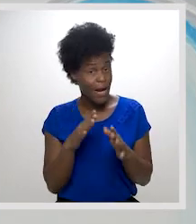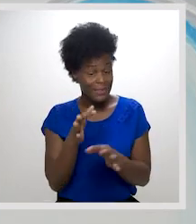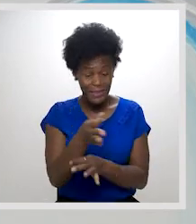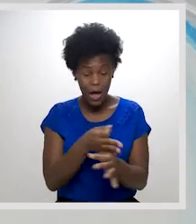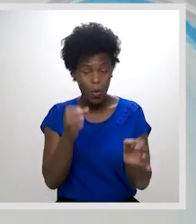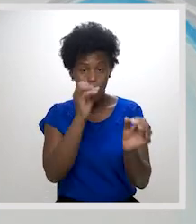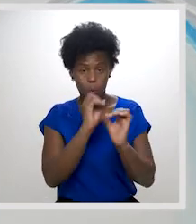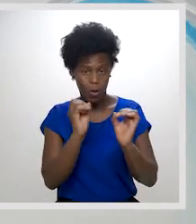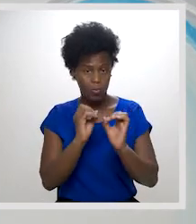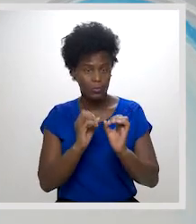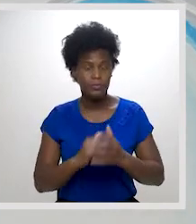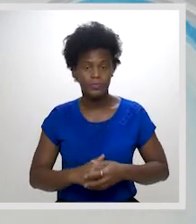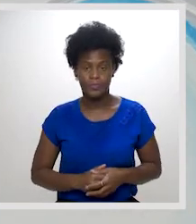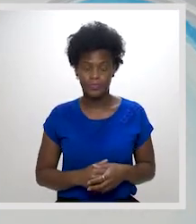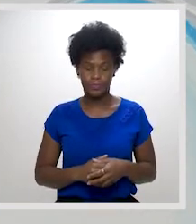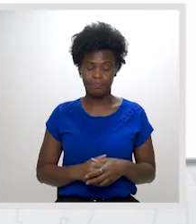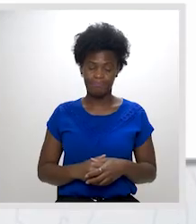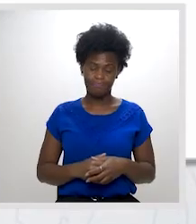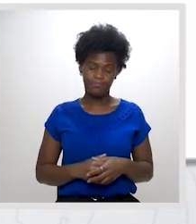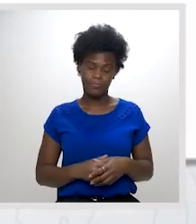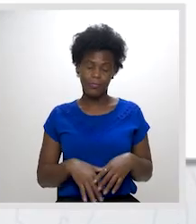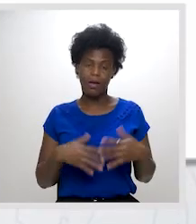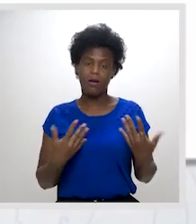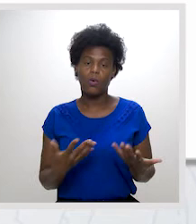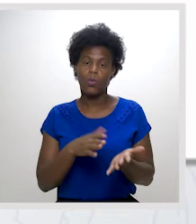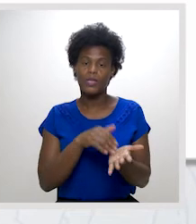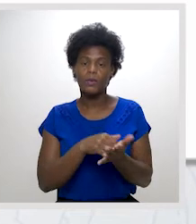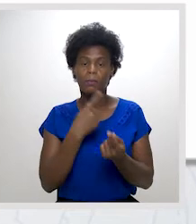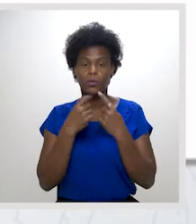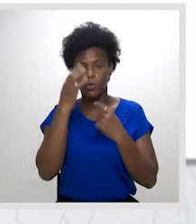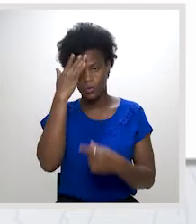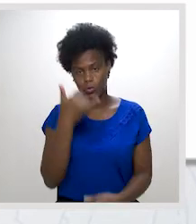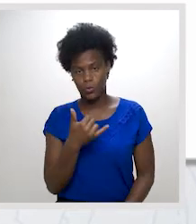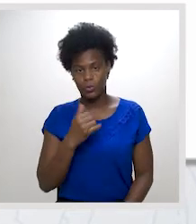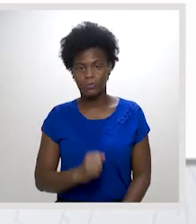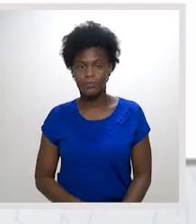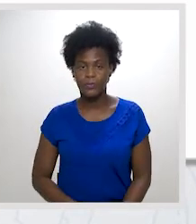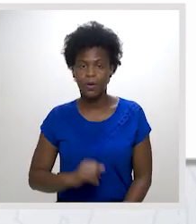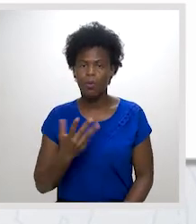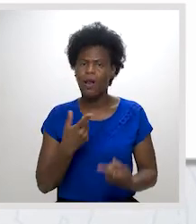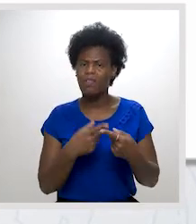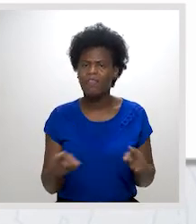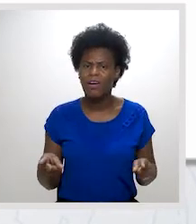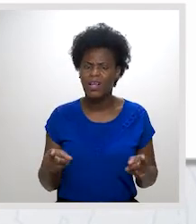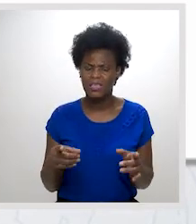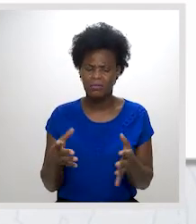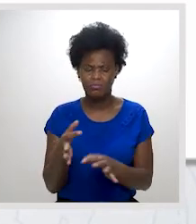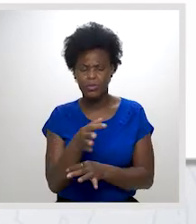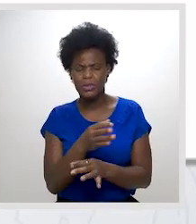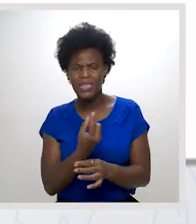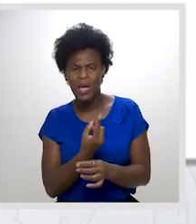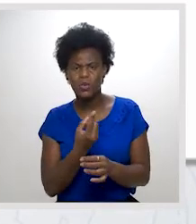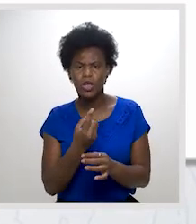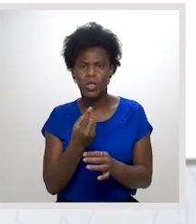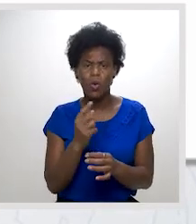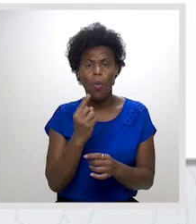não celulares. Tá bem? Vamos à correção da segunda pergunta. Qual é a diferença entre os